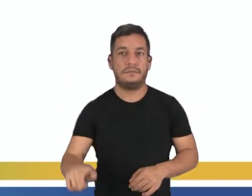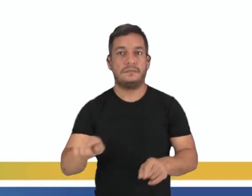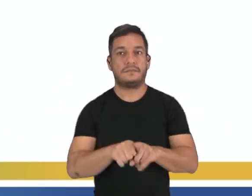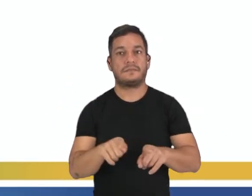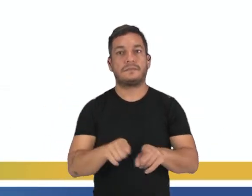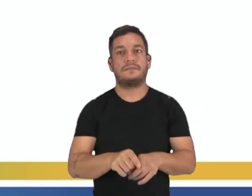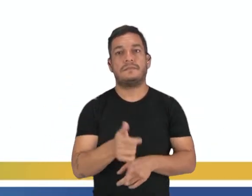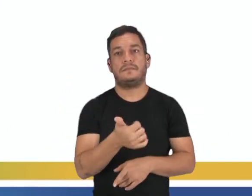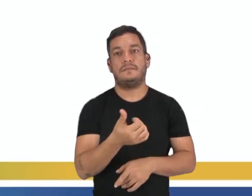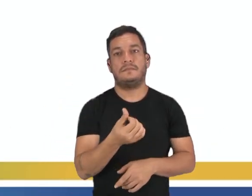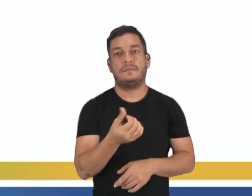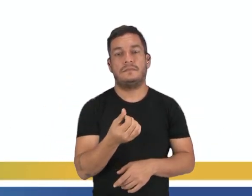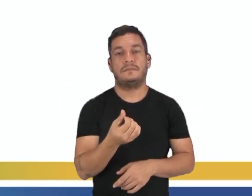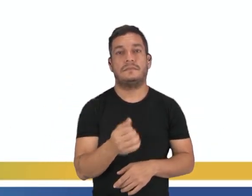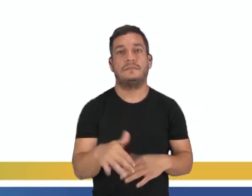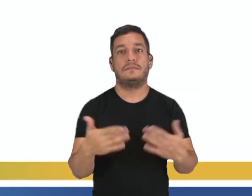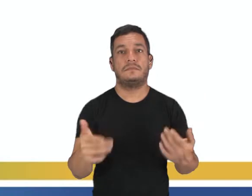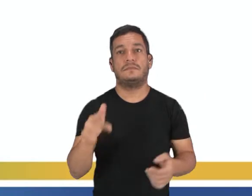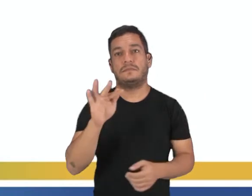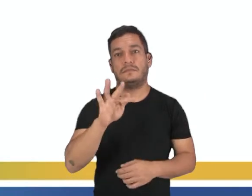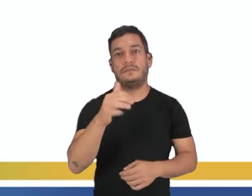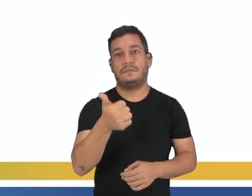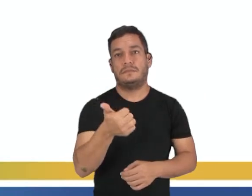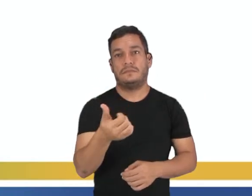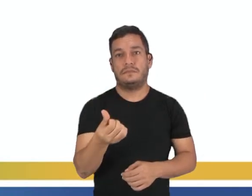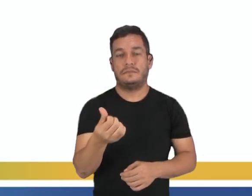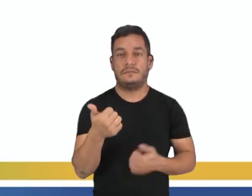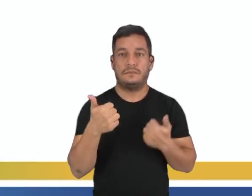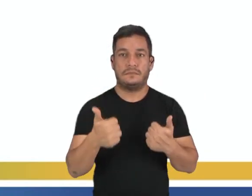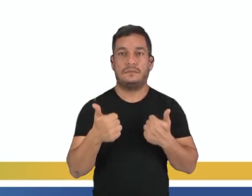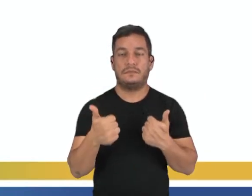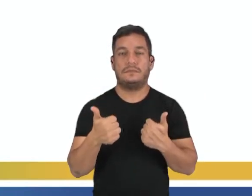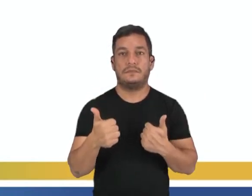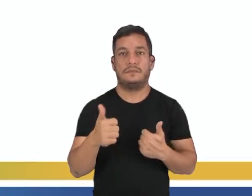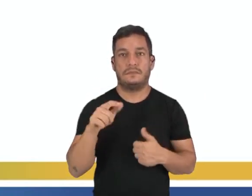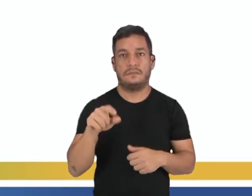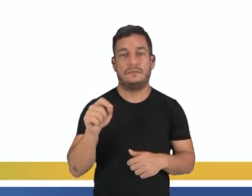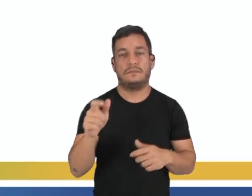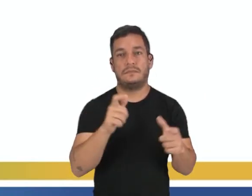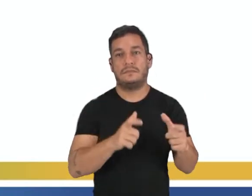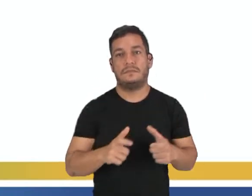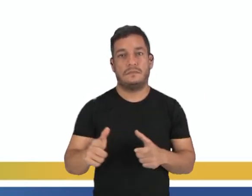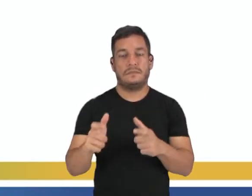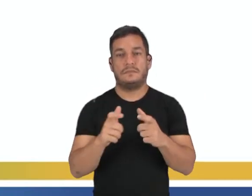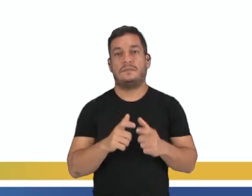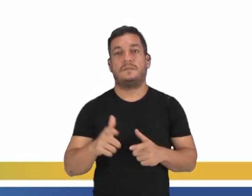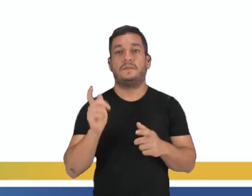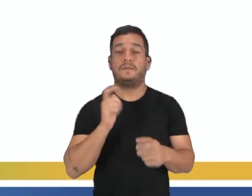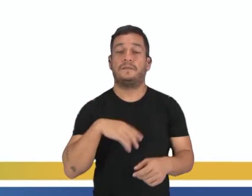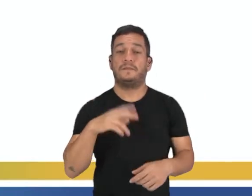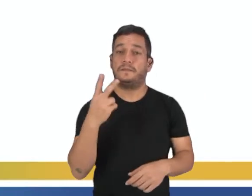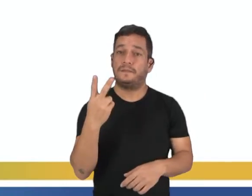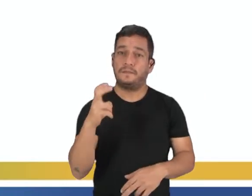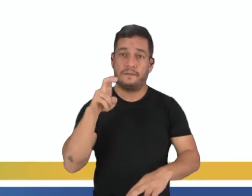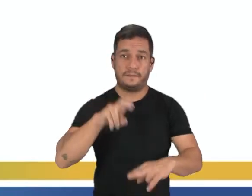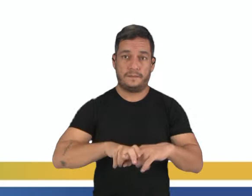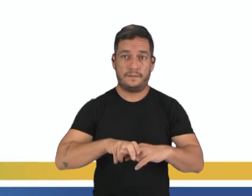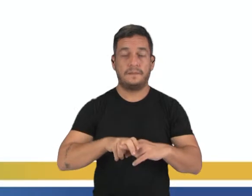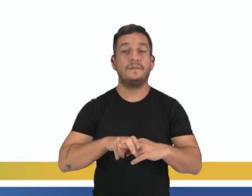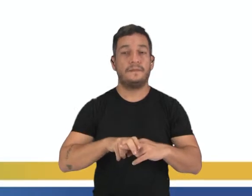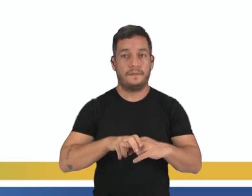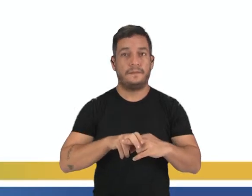também 16. Então, F16, certo? Então, está aí a localização dessas duas